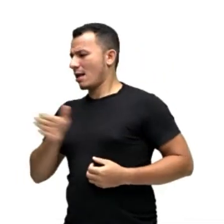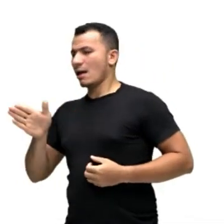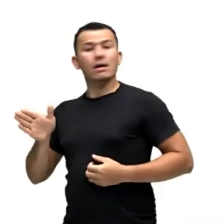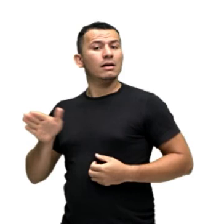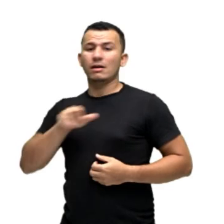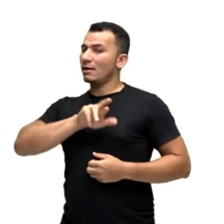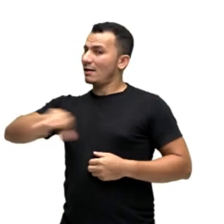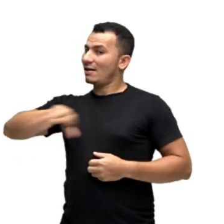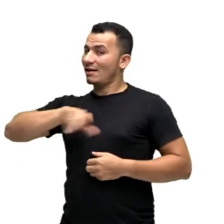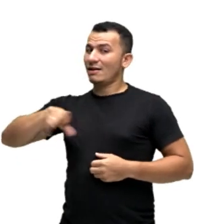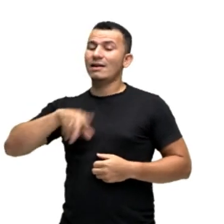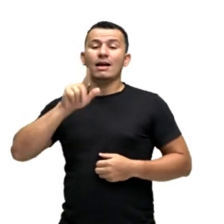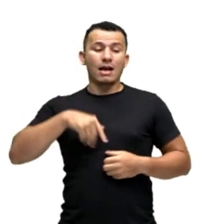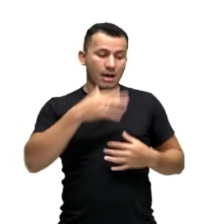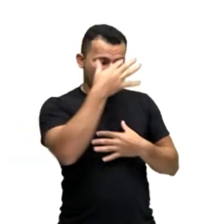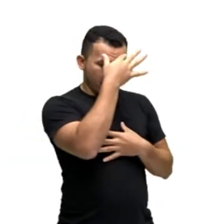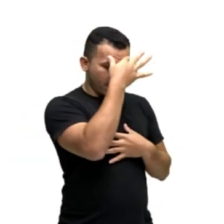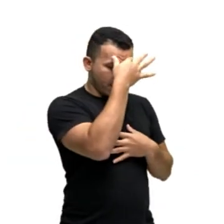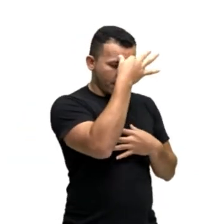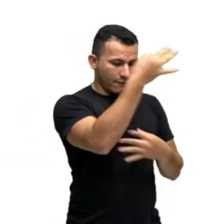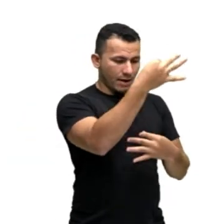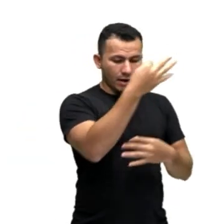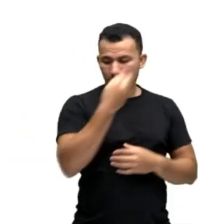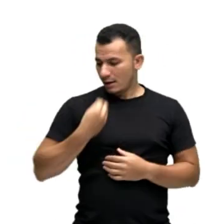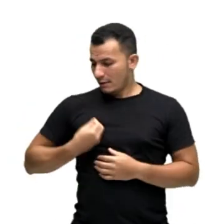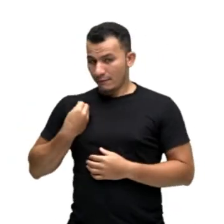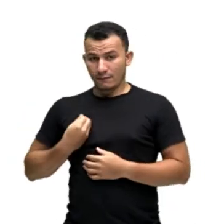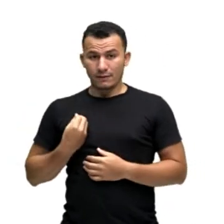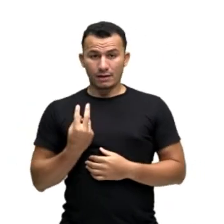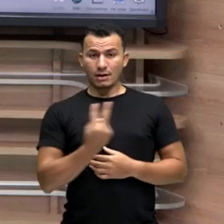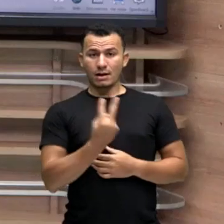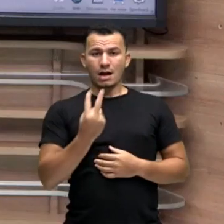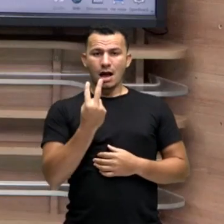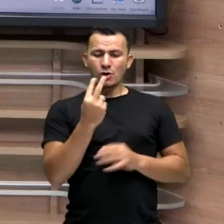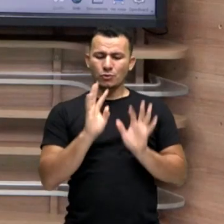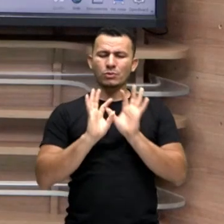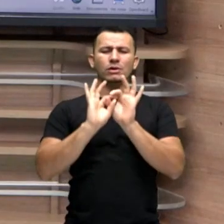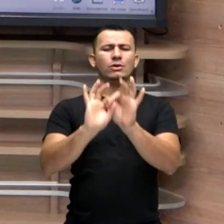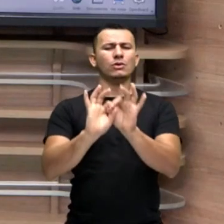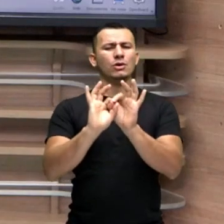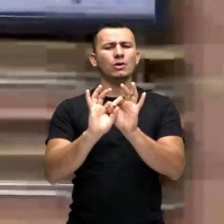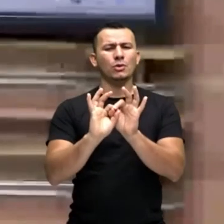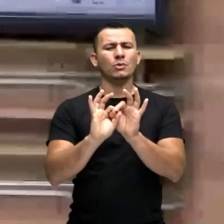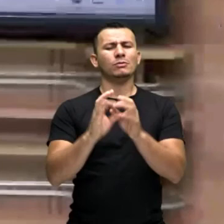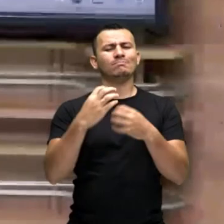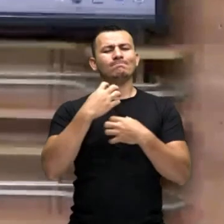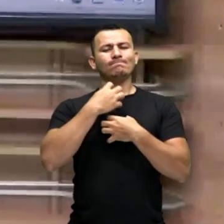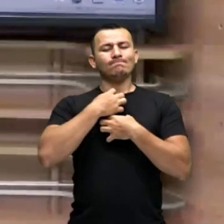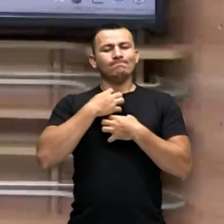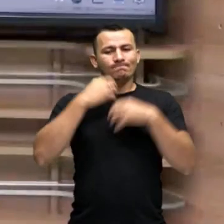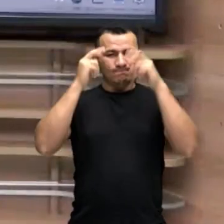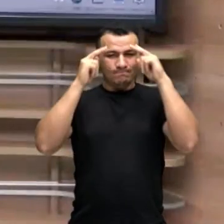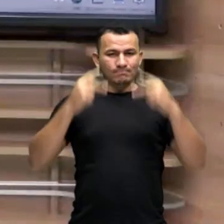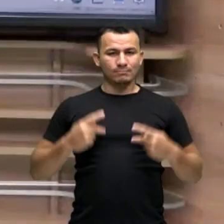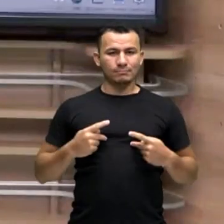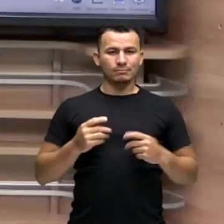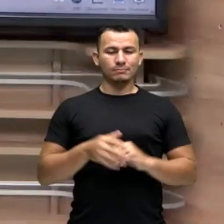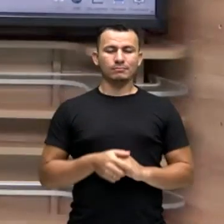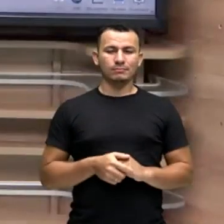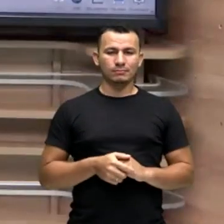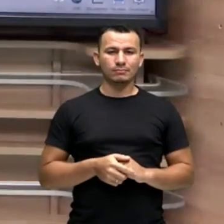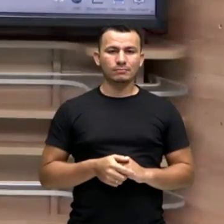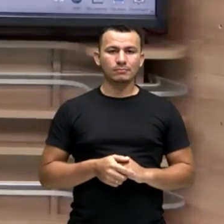conectada via em cada a vida do ser humano e olha eu estava a